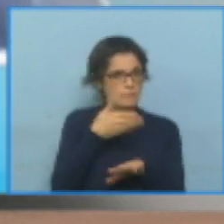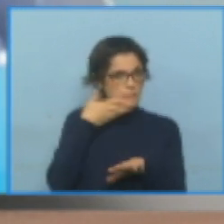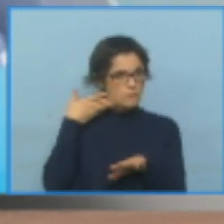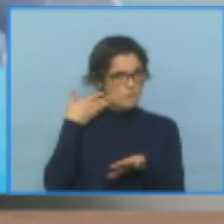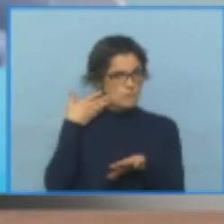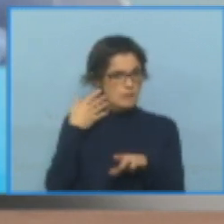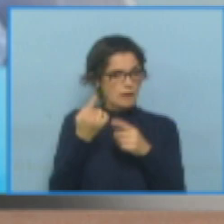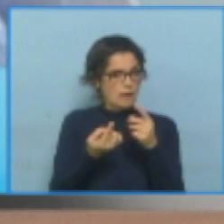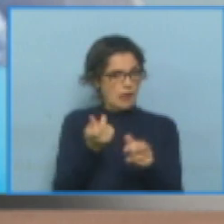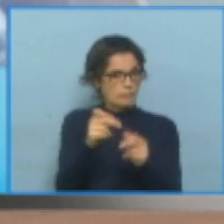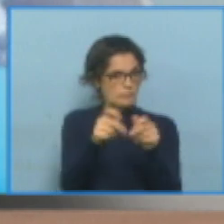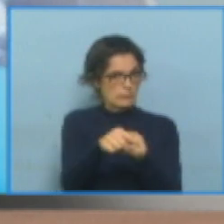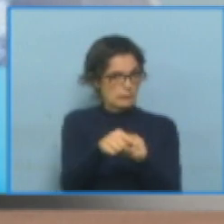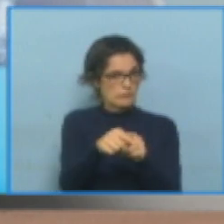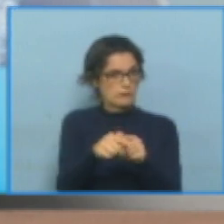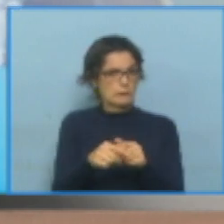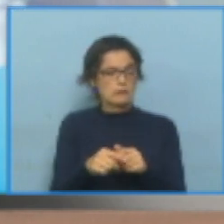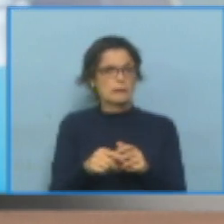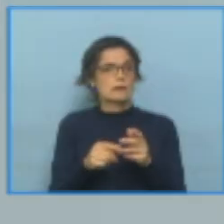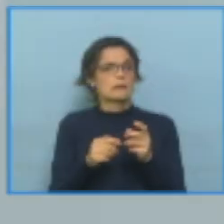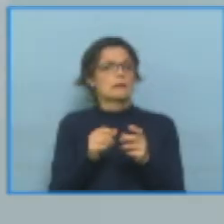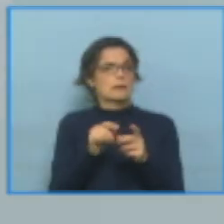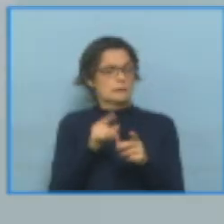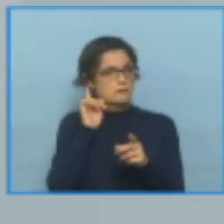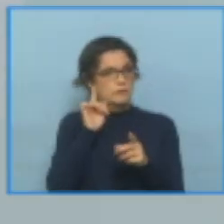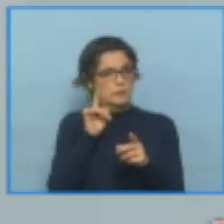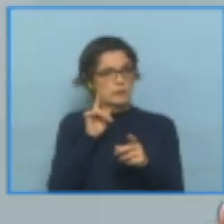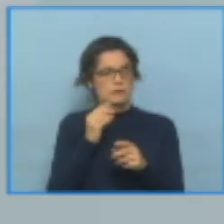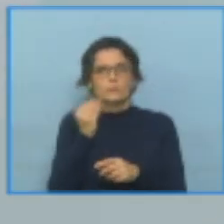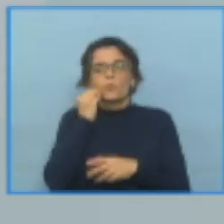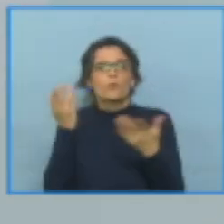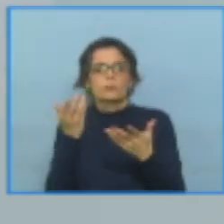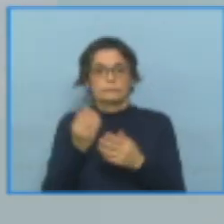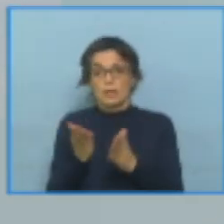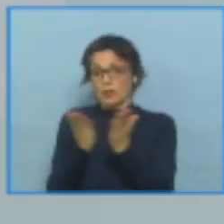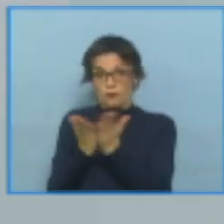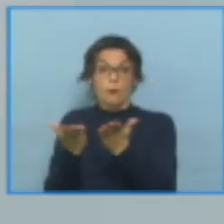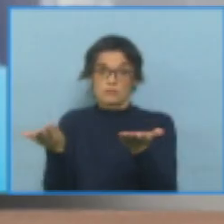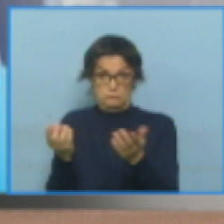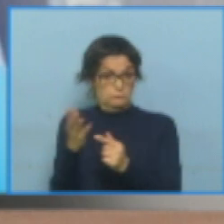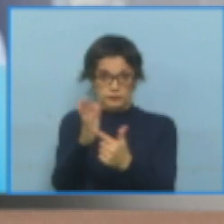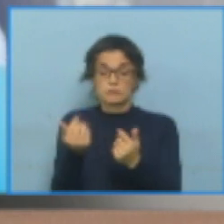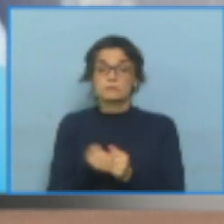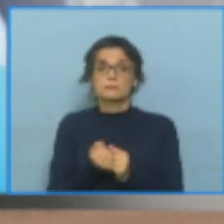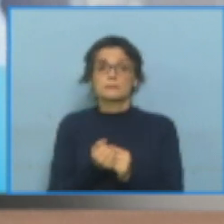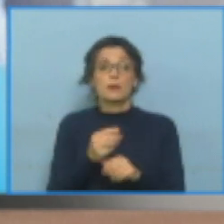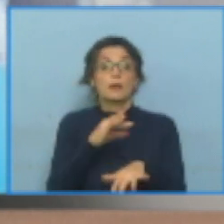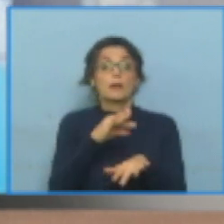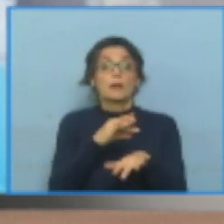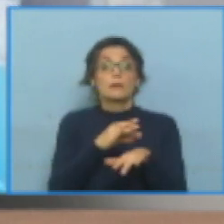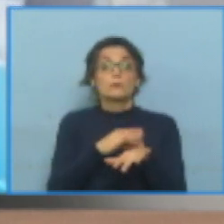casos que tudo tem que começar. E isso começa, obviamente, na escola, começa nos hospitais, onde algumas mulheres são